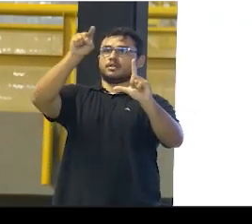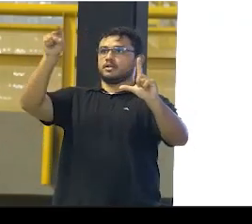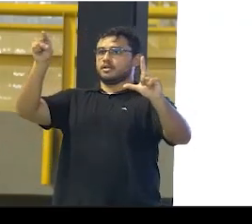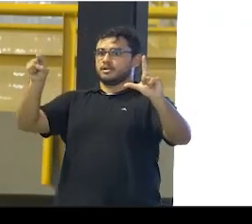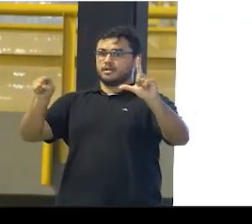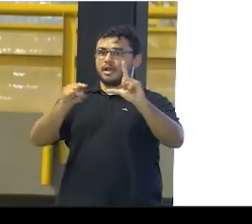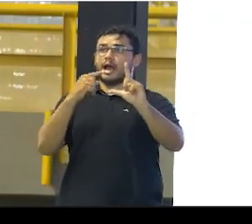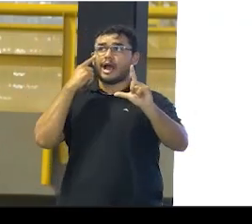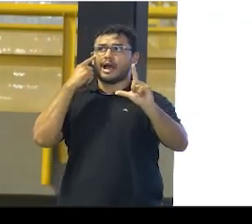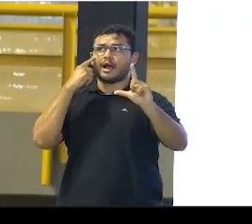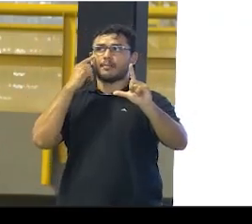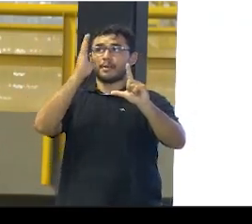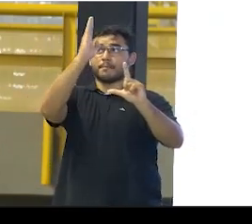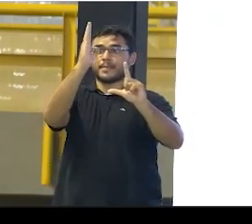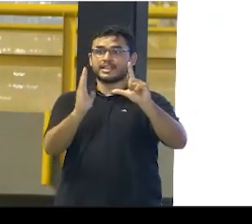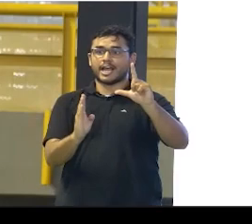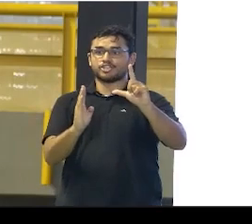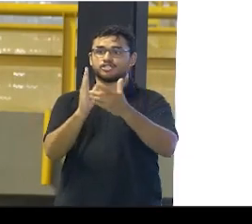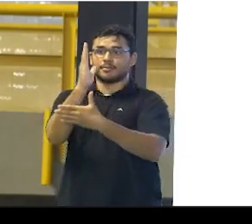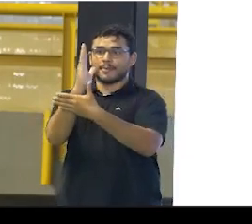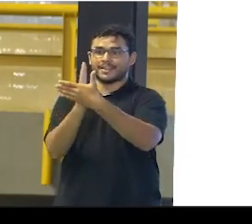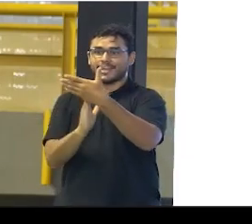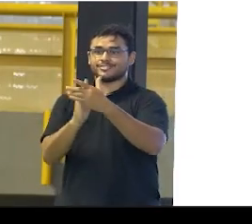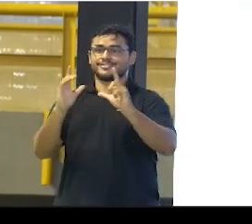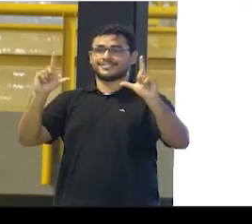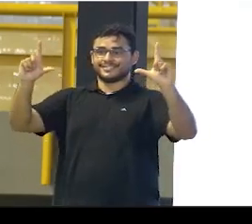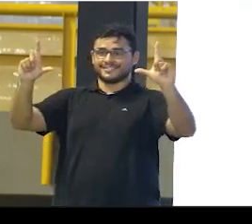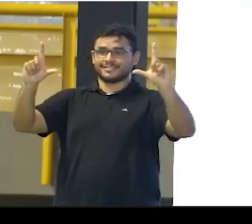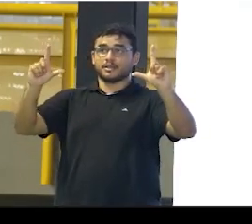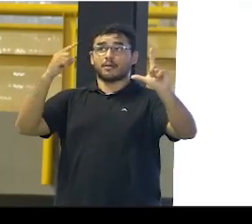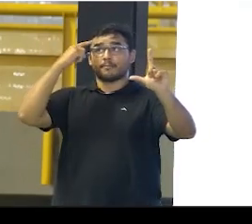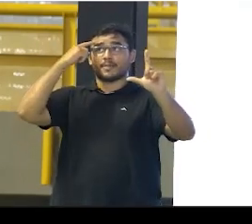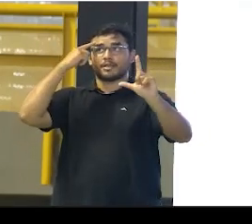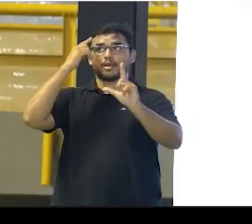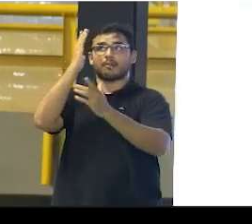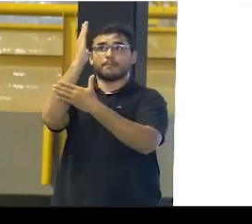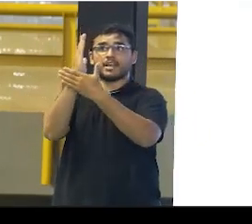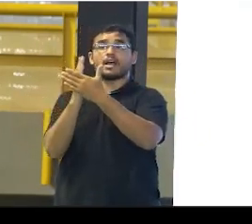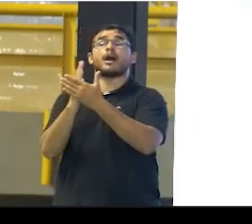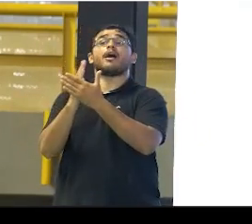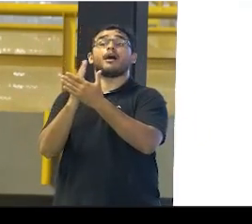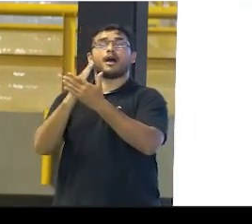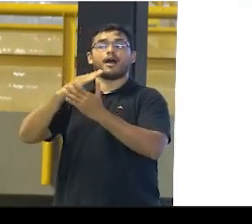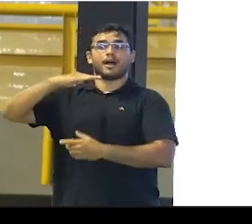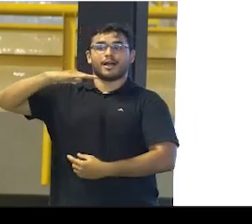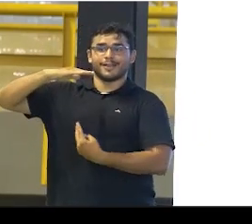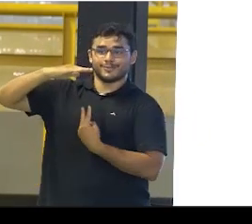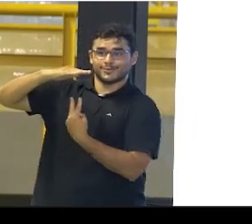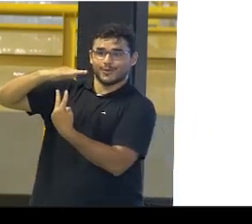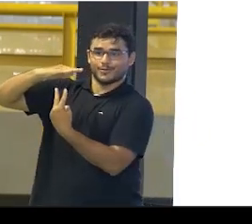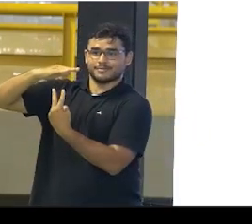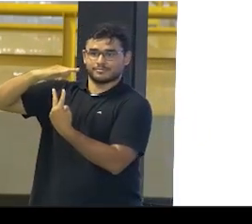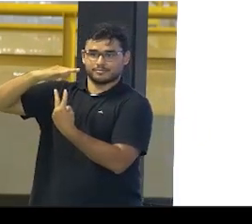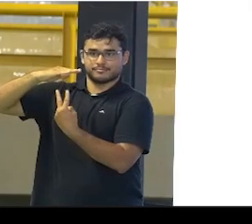conjunto, que pode ser um número completamente, exatamente. O conjunto Zé Walter, o